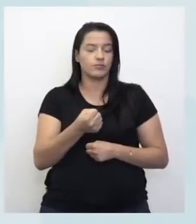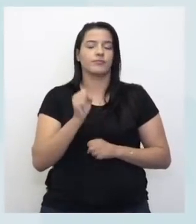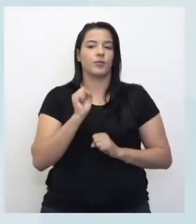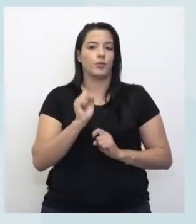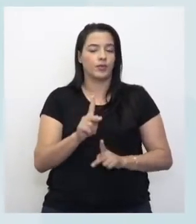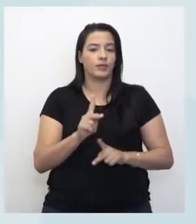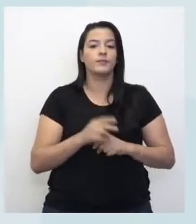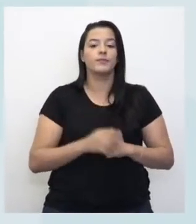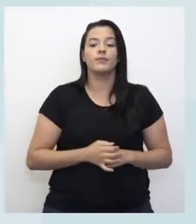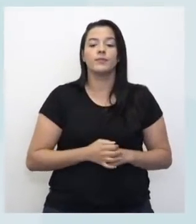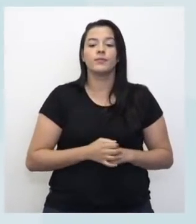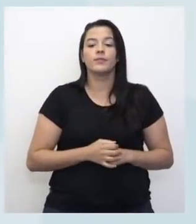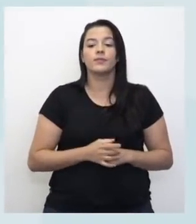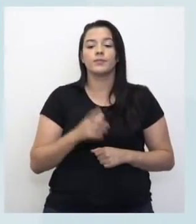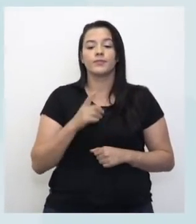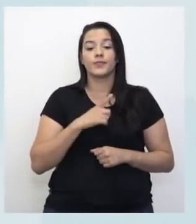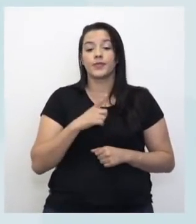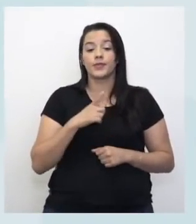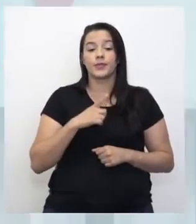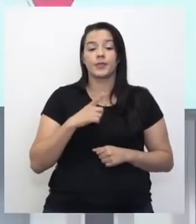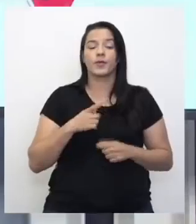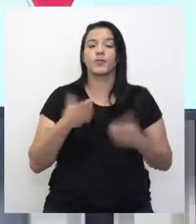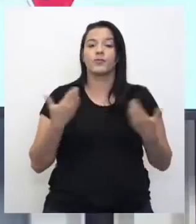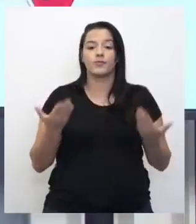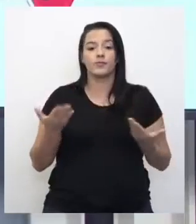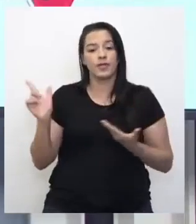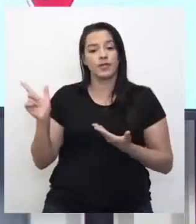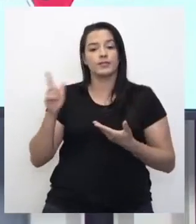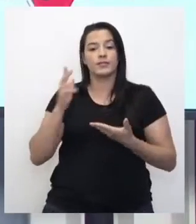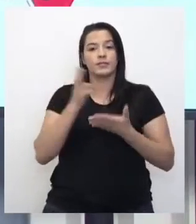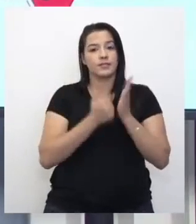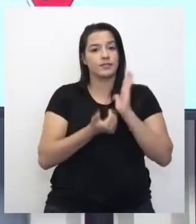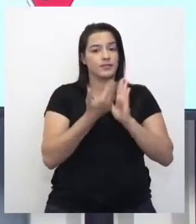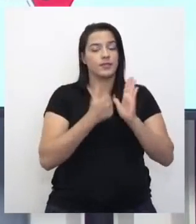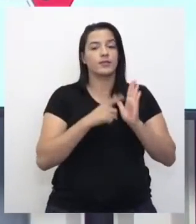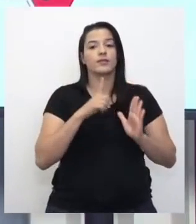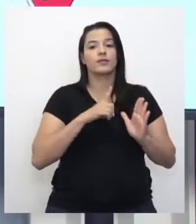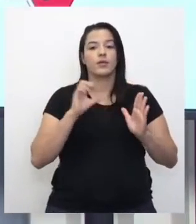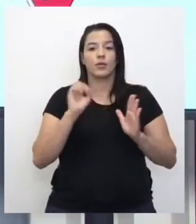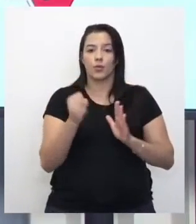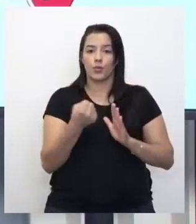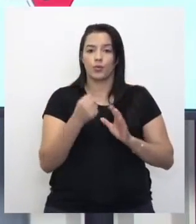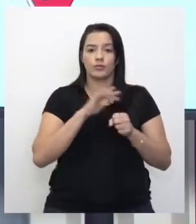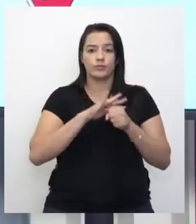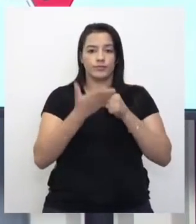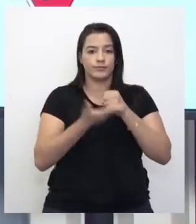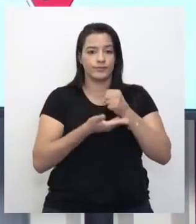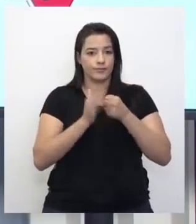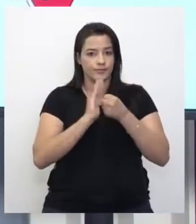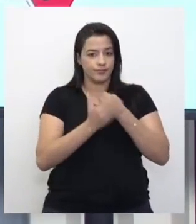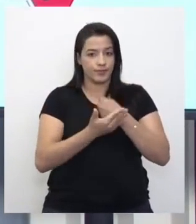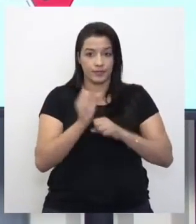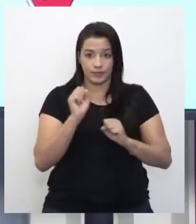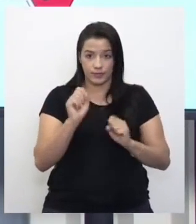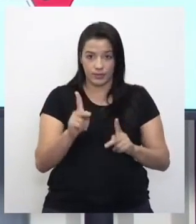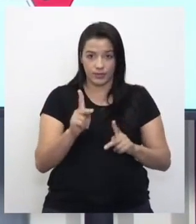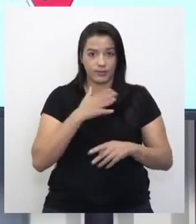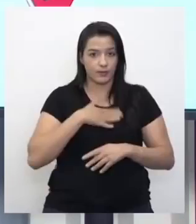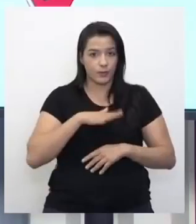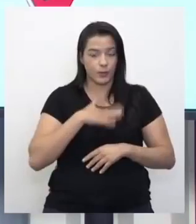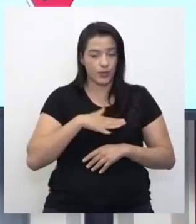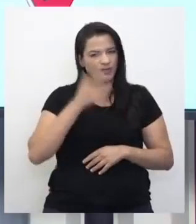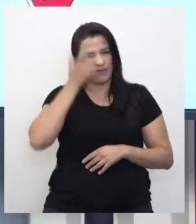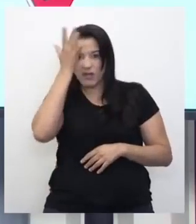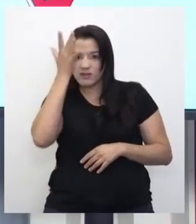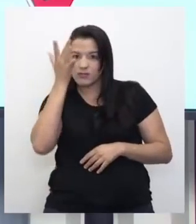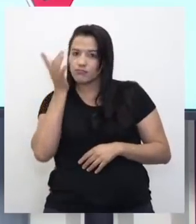1, 2, 3, 4, 5, 6, 7, 8. Então, o nosso prisma de base hexagonal tem 8 faces. Tudo tranquilo?